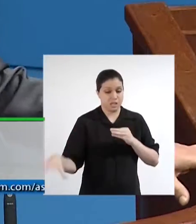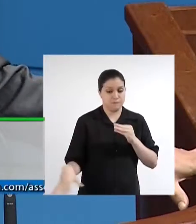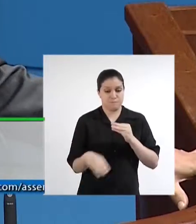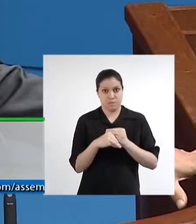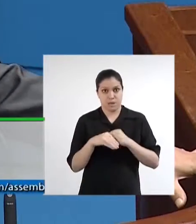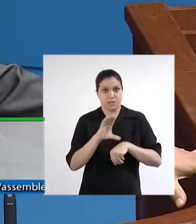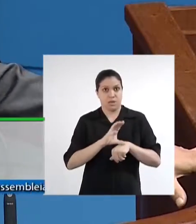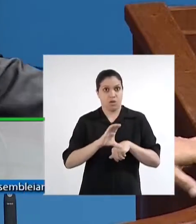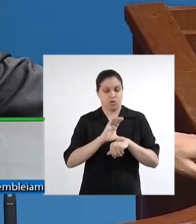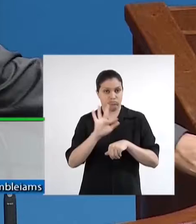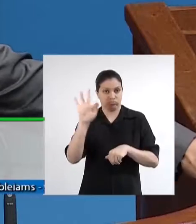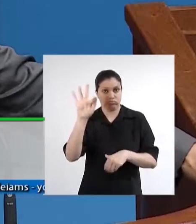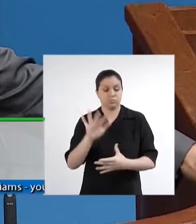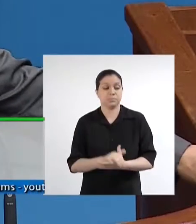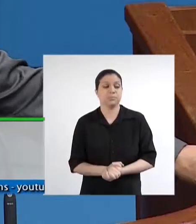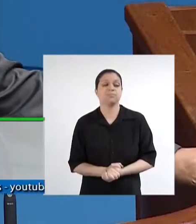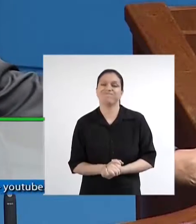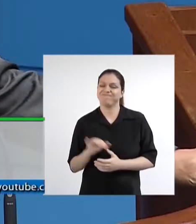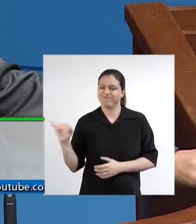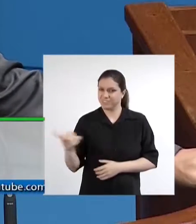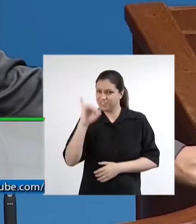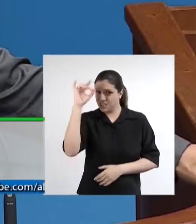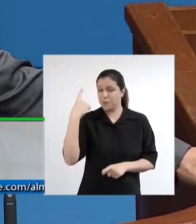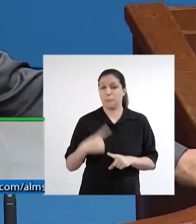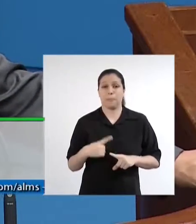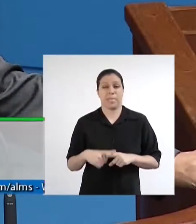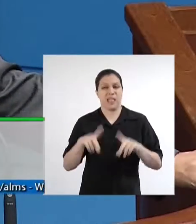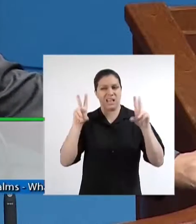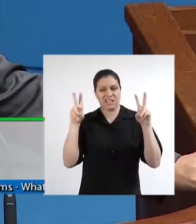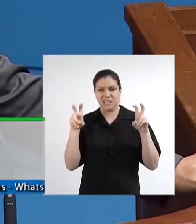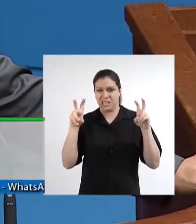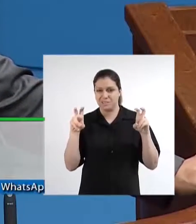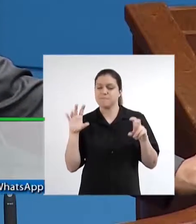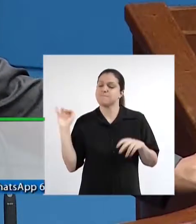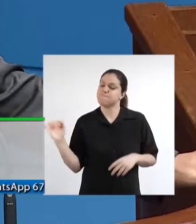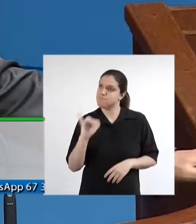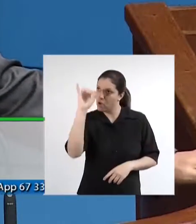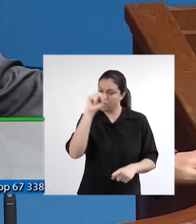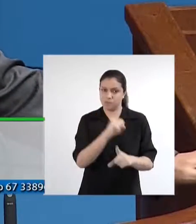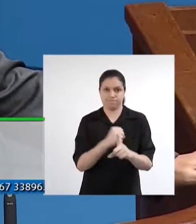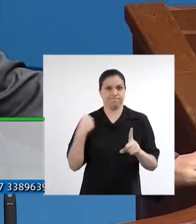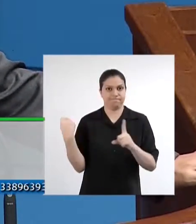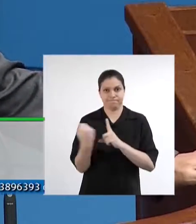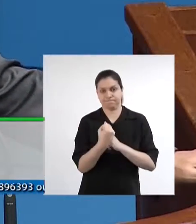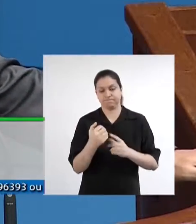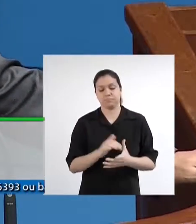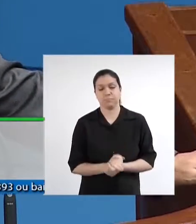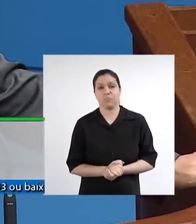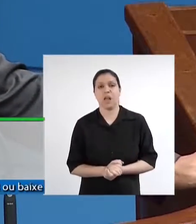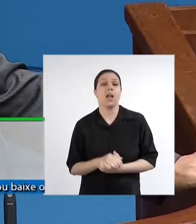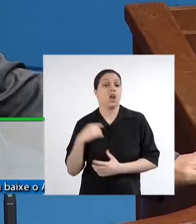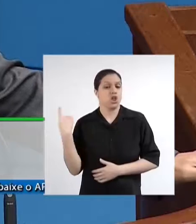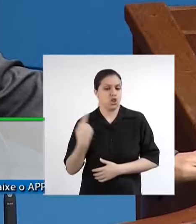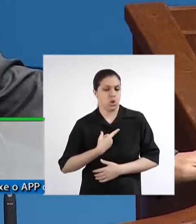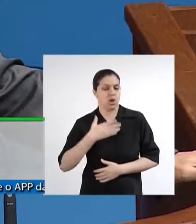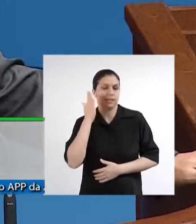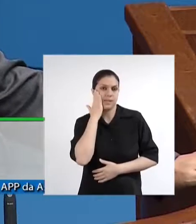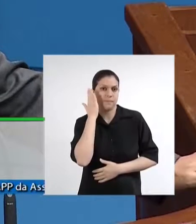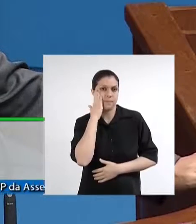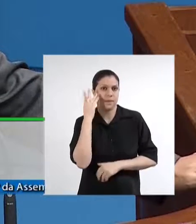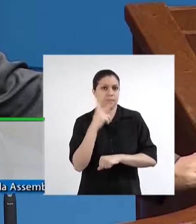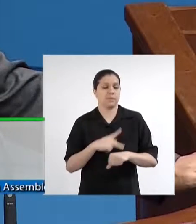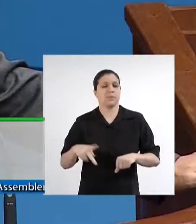importante, porque trata-se de algo que é fundamental na nossa sociedade. Nós sabemos que os países